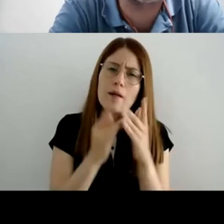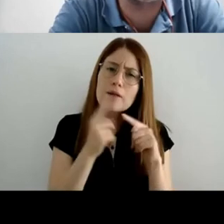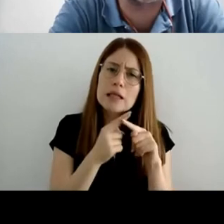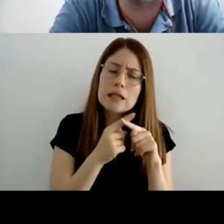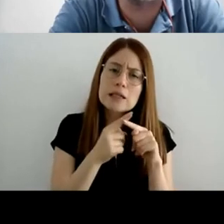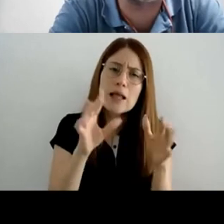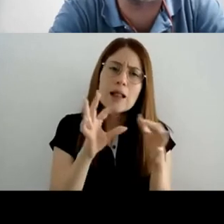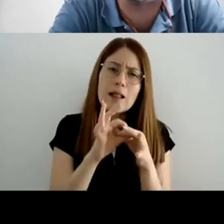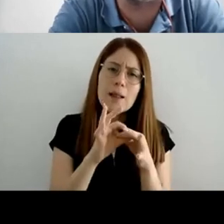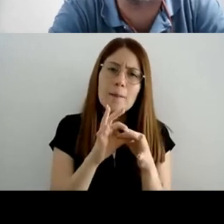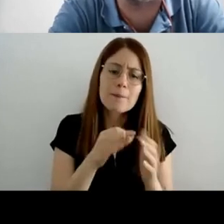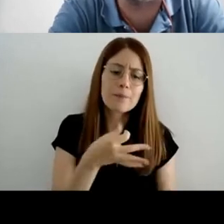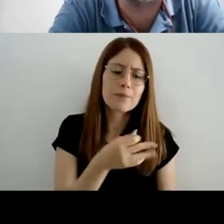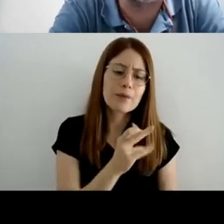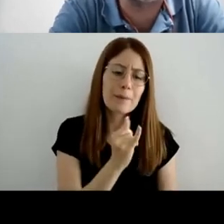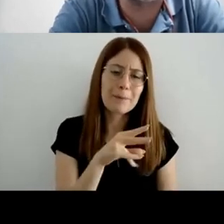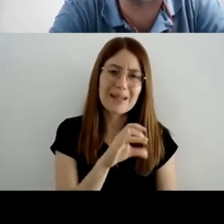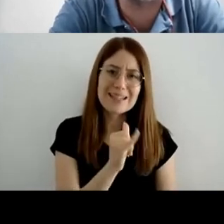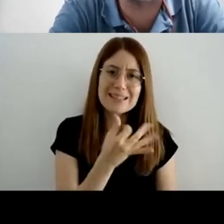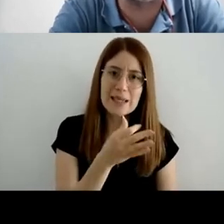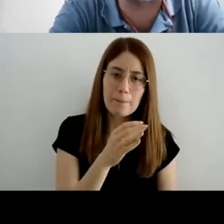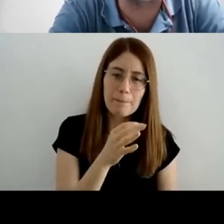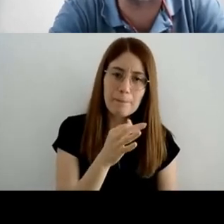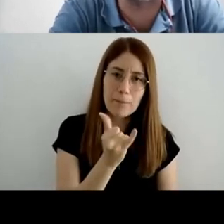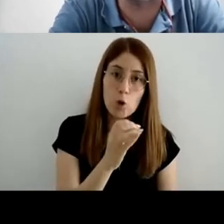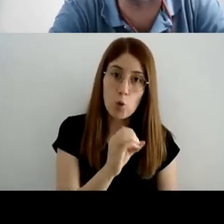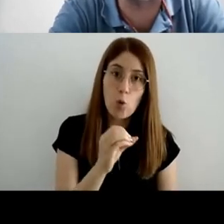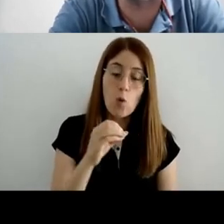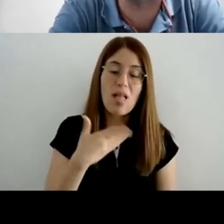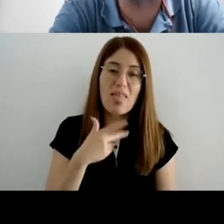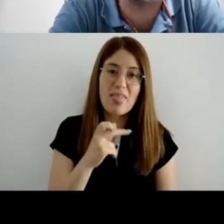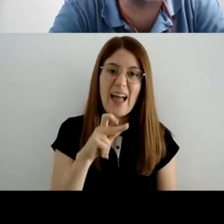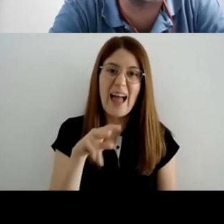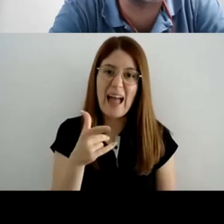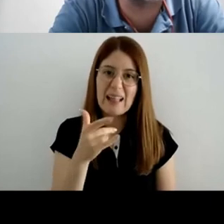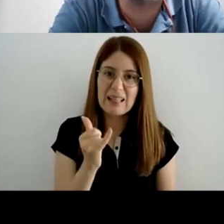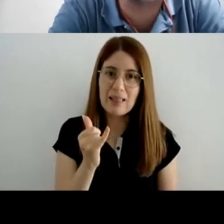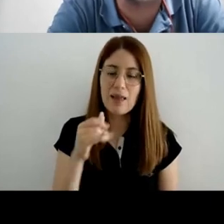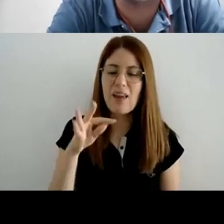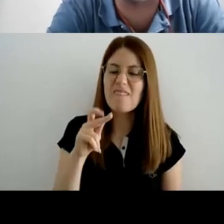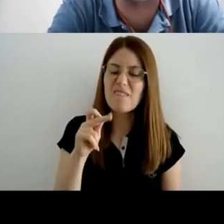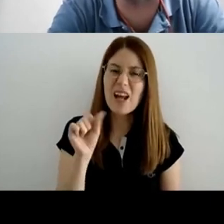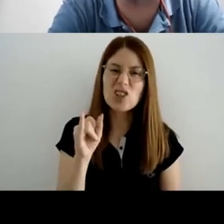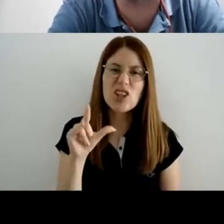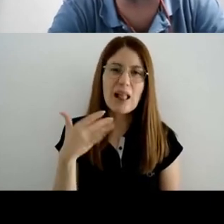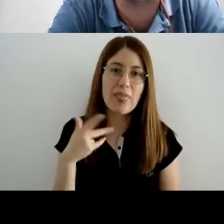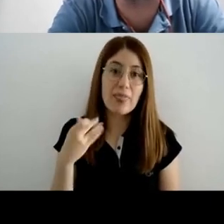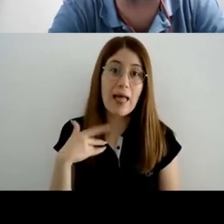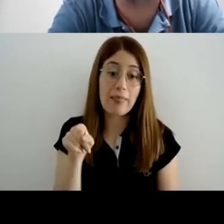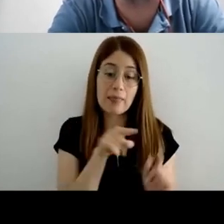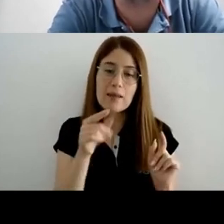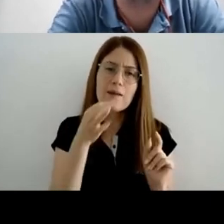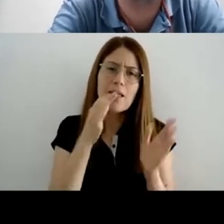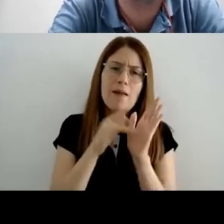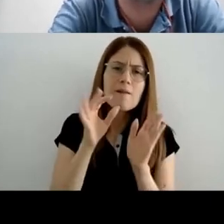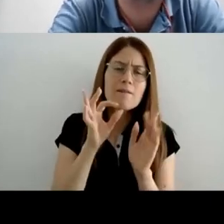princípio da antifragilidade, não é? Que fala exatamente na maneira como é que as equipas muitas vezes reagem